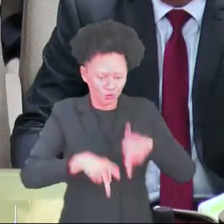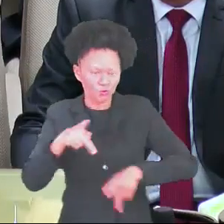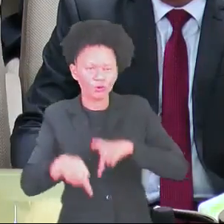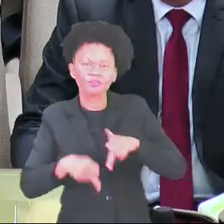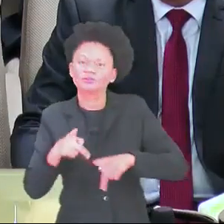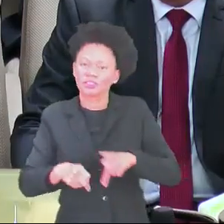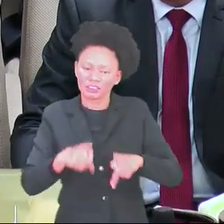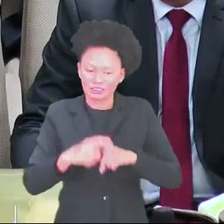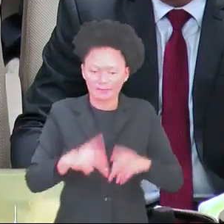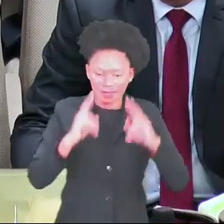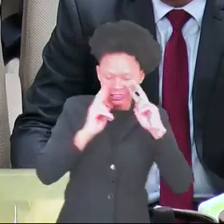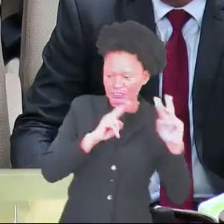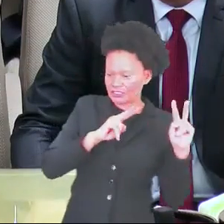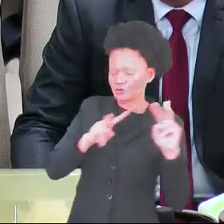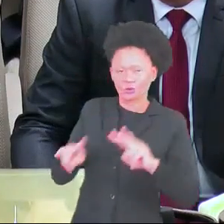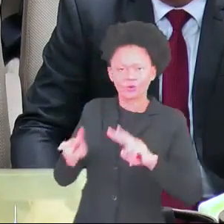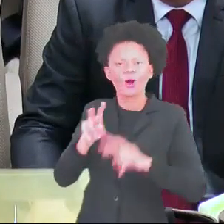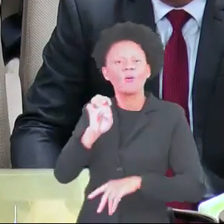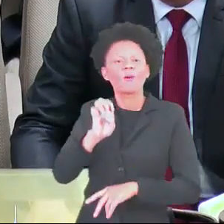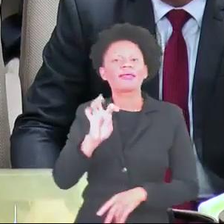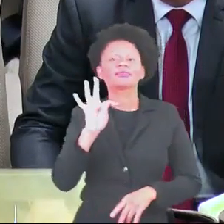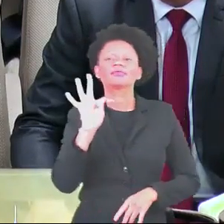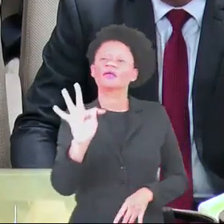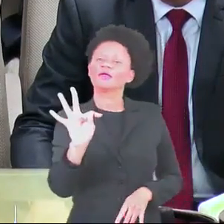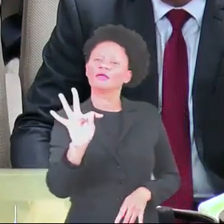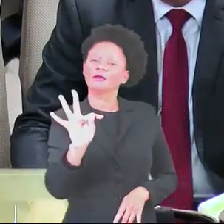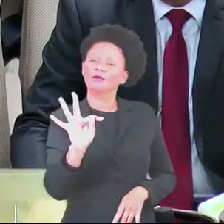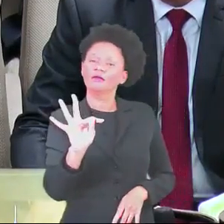ser considerado como extraterrestres.